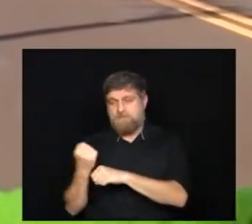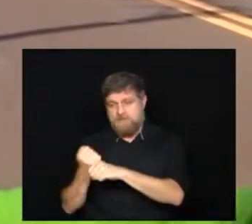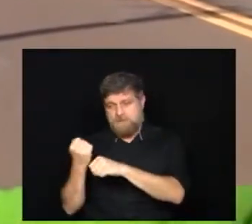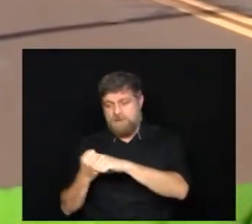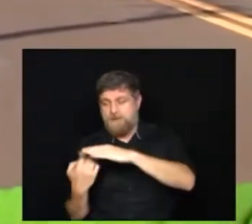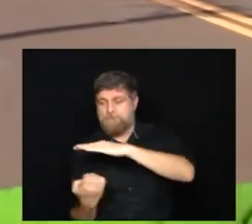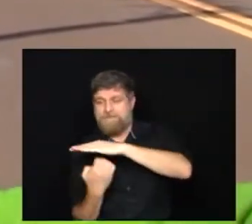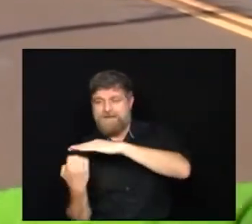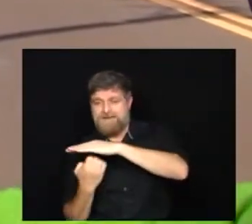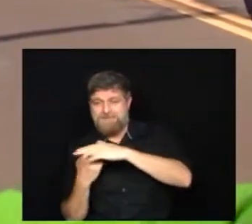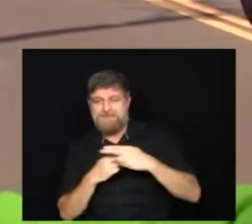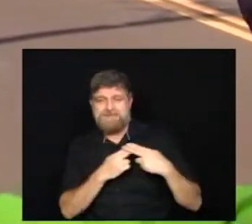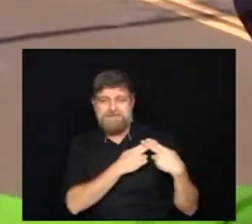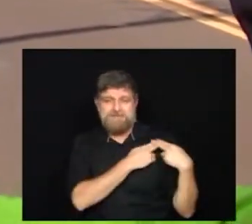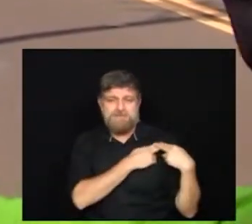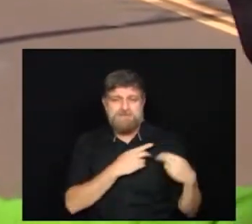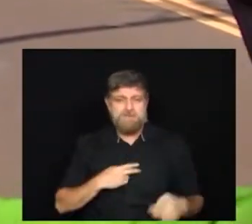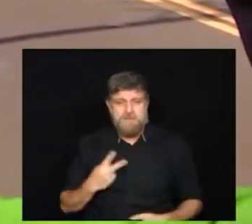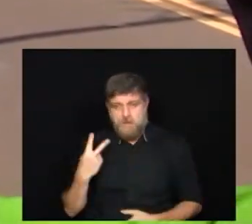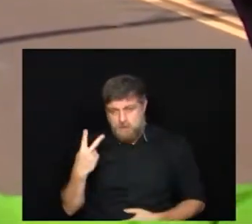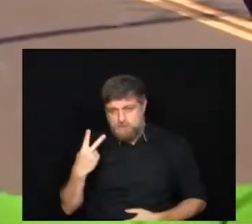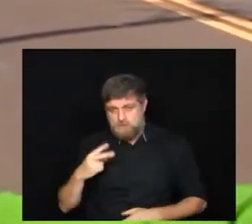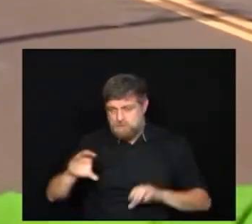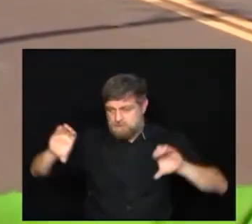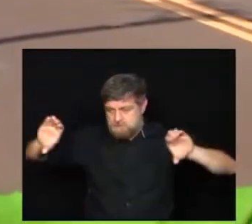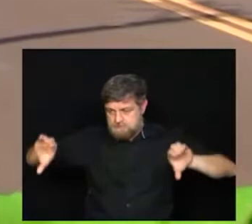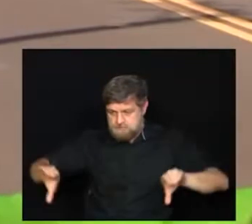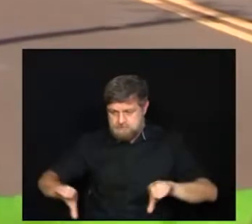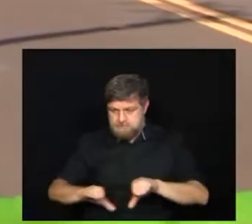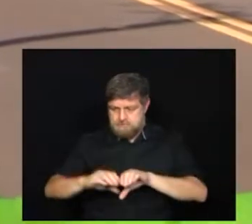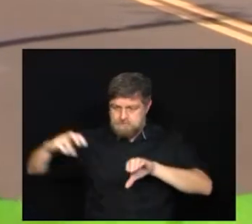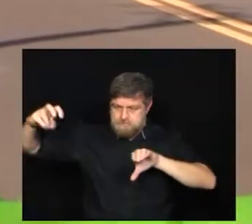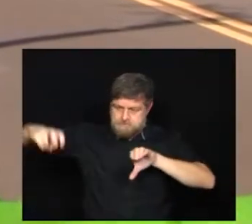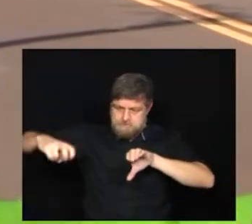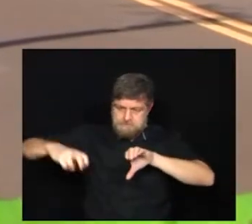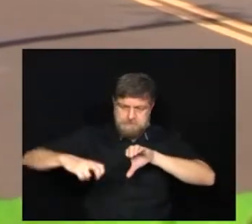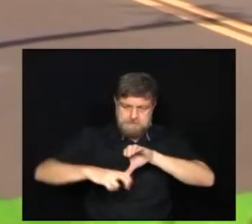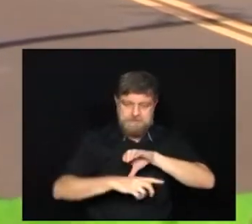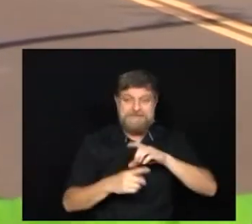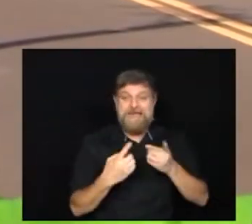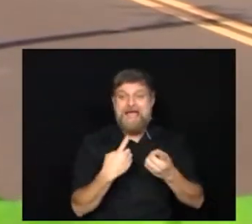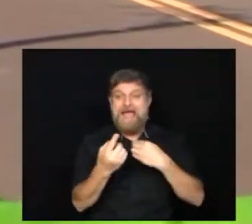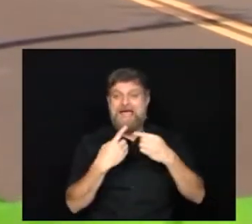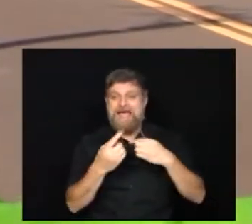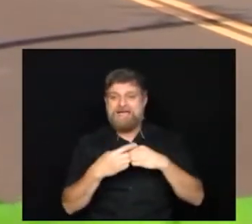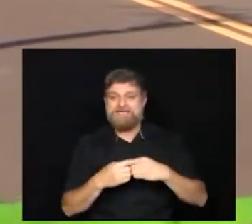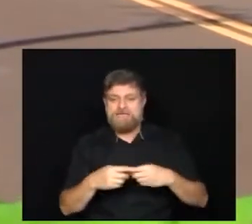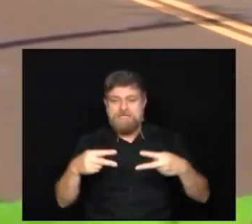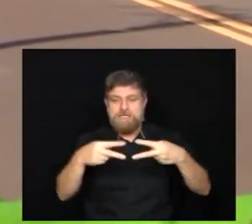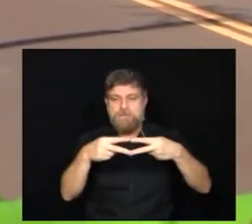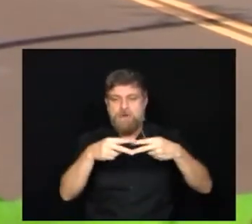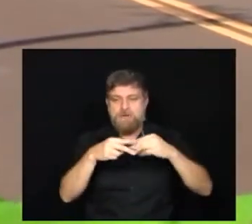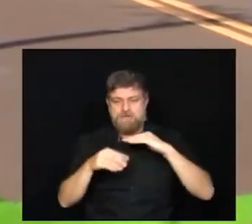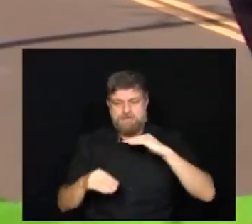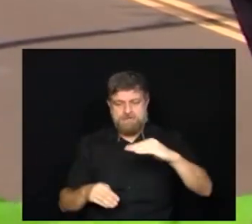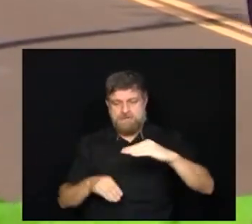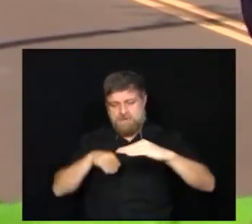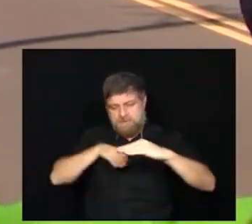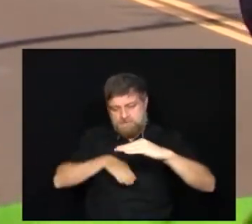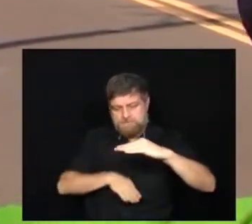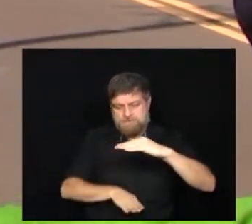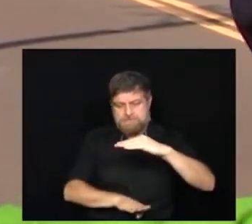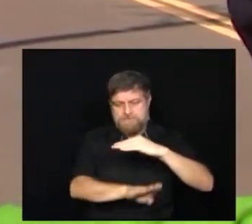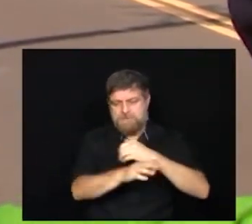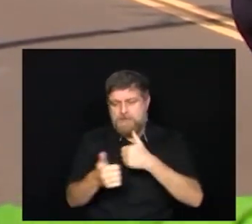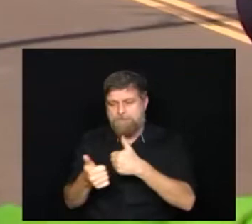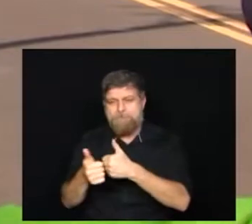região, como por exemplo as 2 passagens que serão feitas lá na estrada de Paulinha, de Campinas para Paulinha, próximo da Mata de